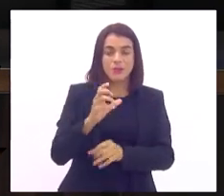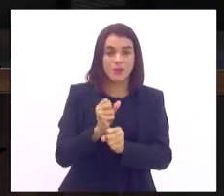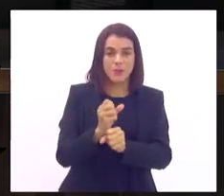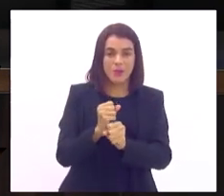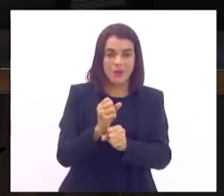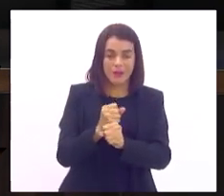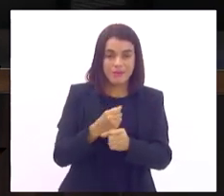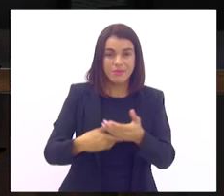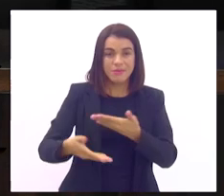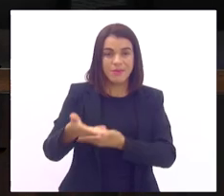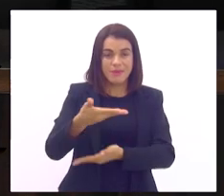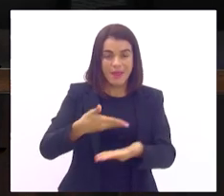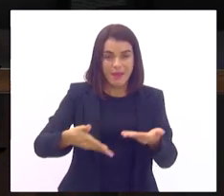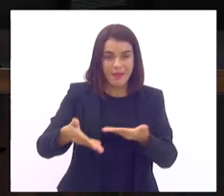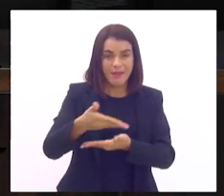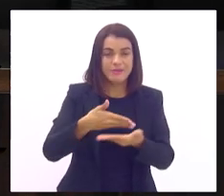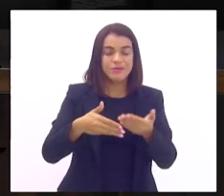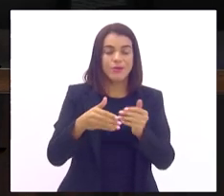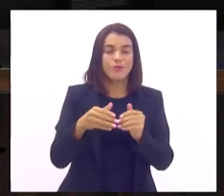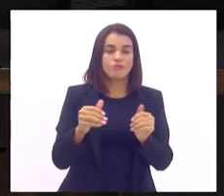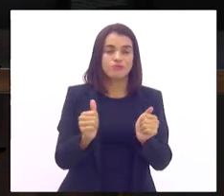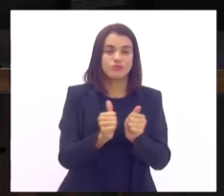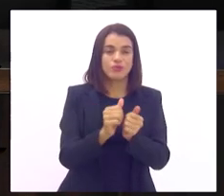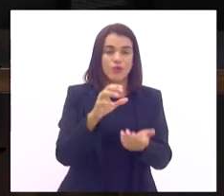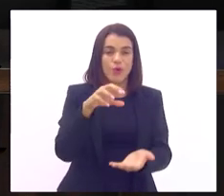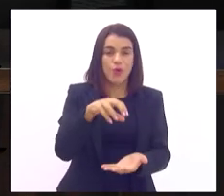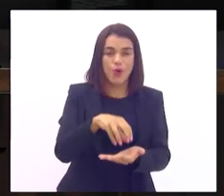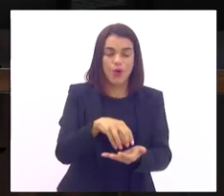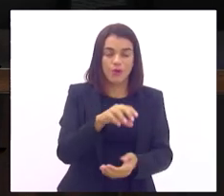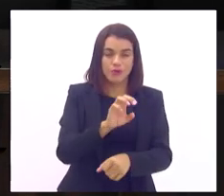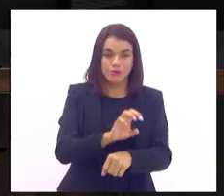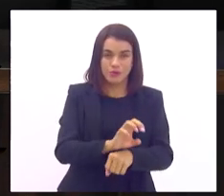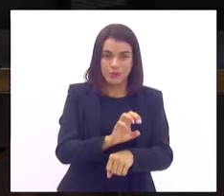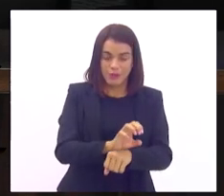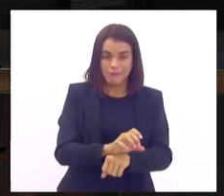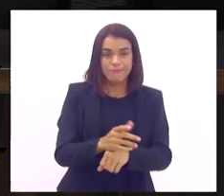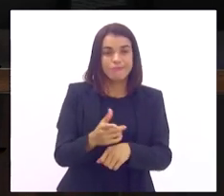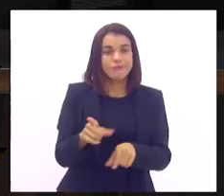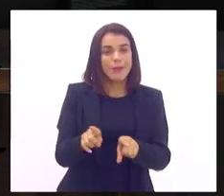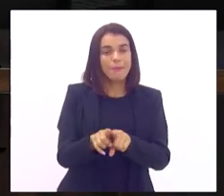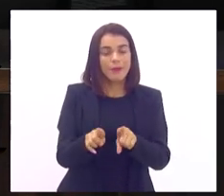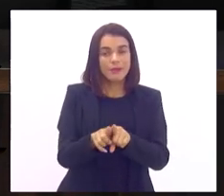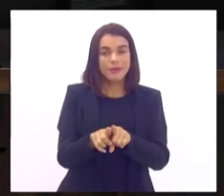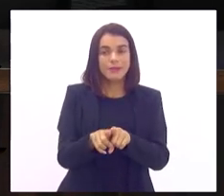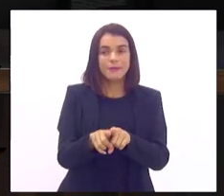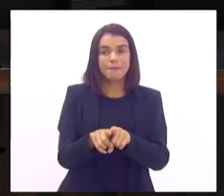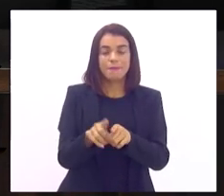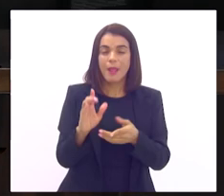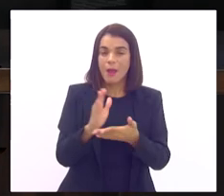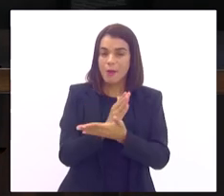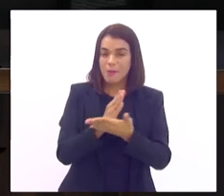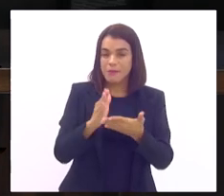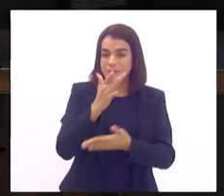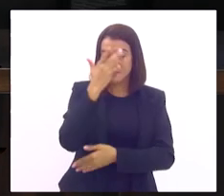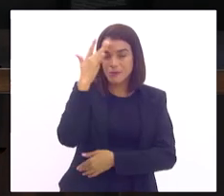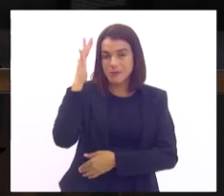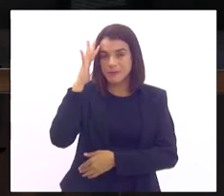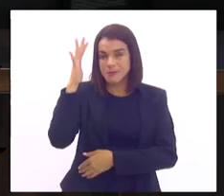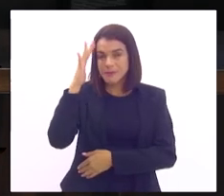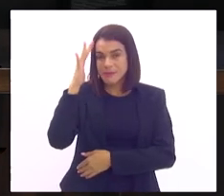relação com os órgãos de Estado. Né, uma coisa que, que algumas pessoas podem achar,